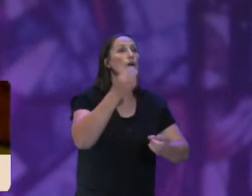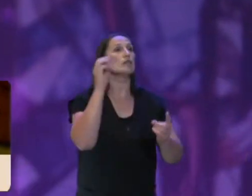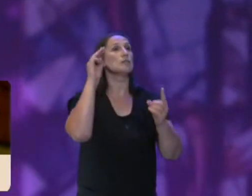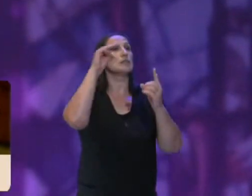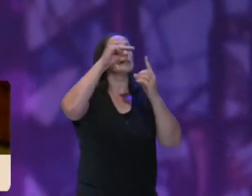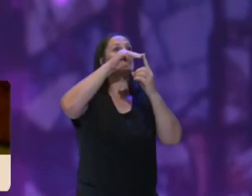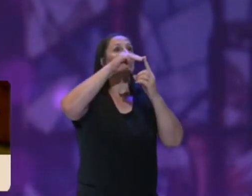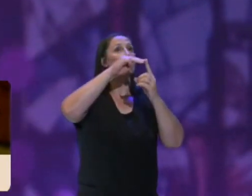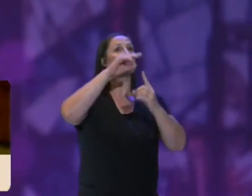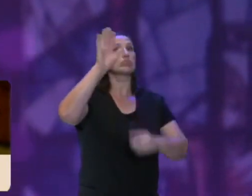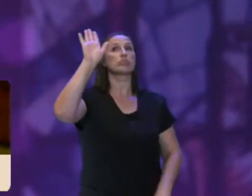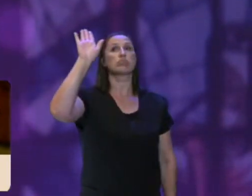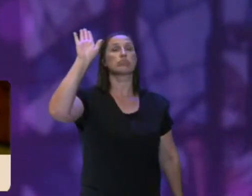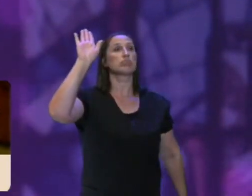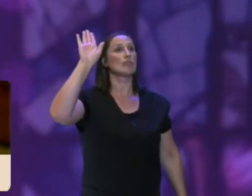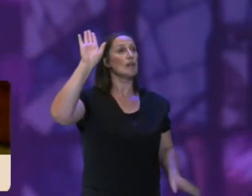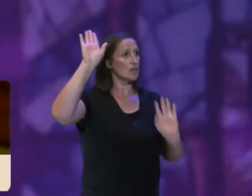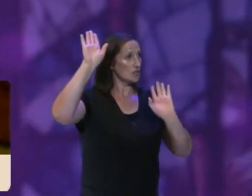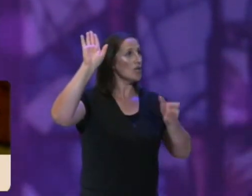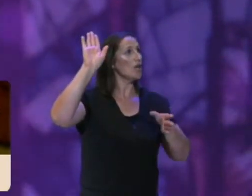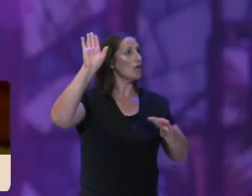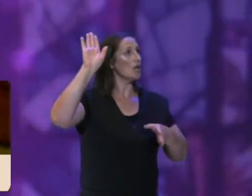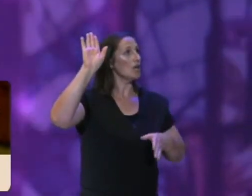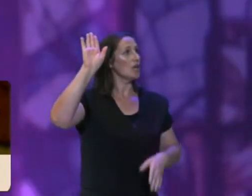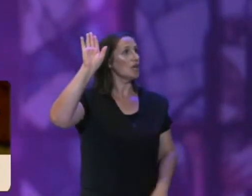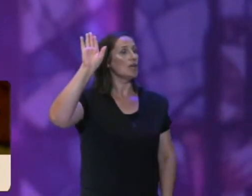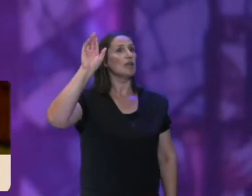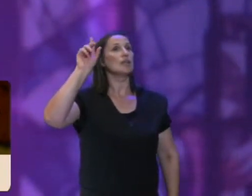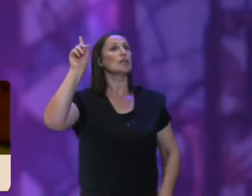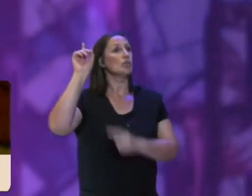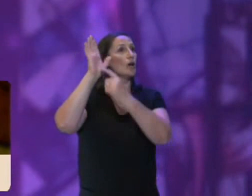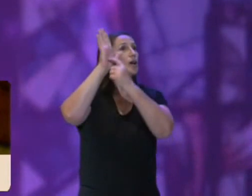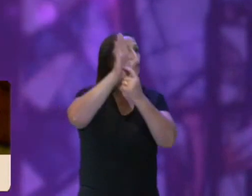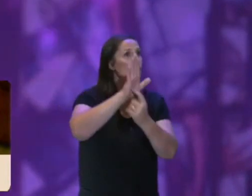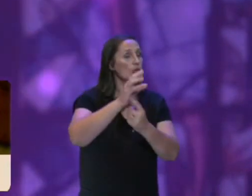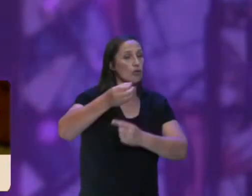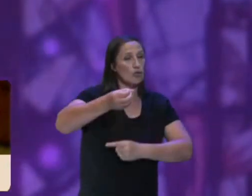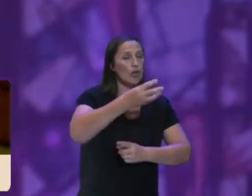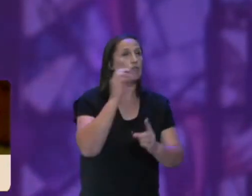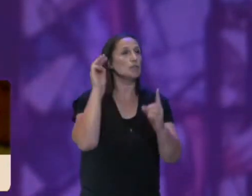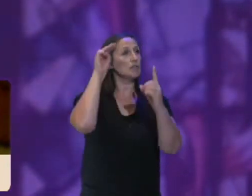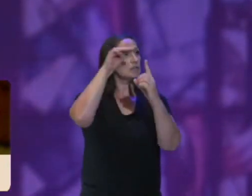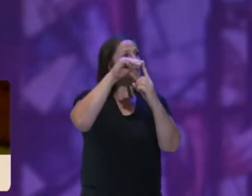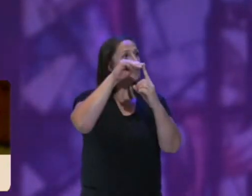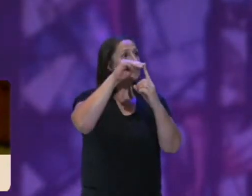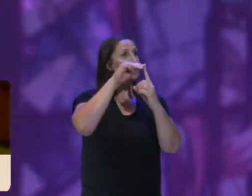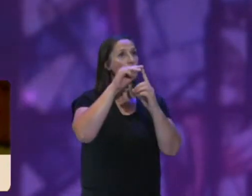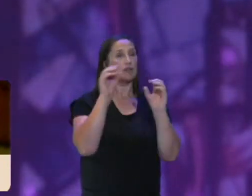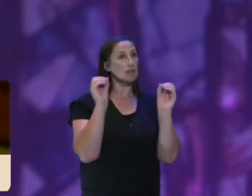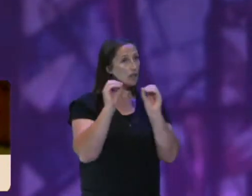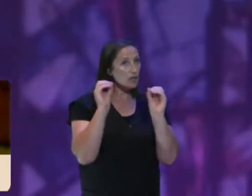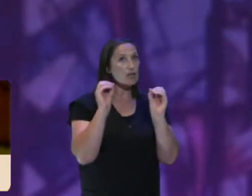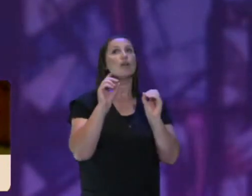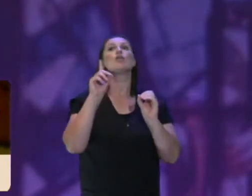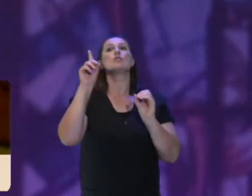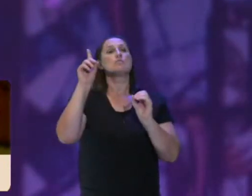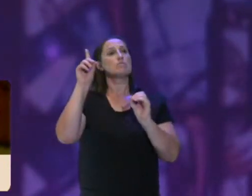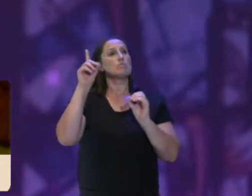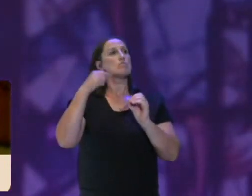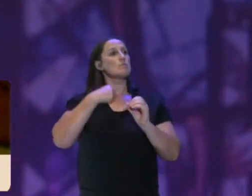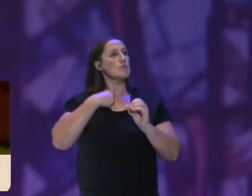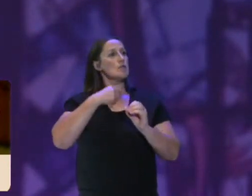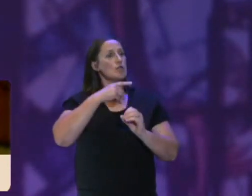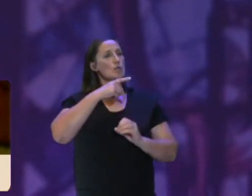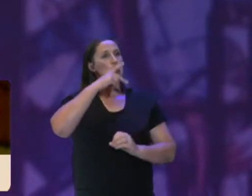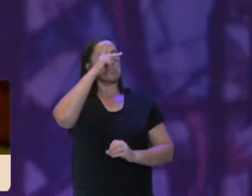aqui. Deus já mostrou a nova missão para você, é isso? Então eu vou orar para Deus te dar